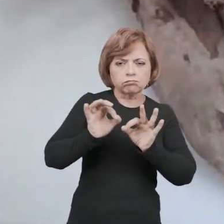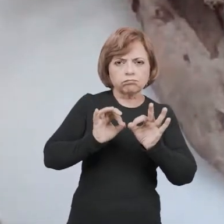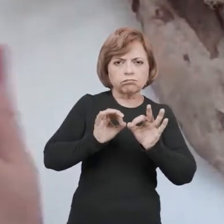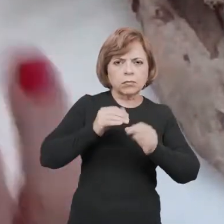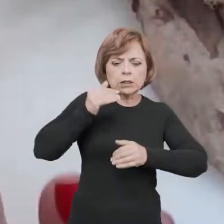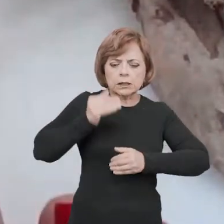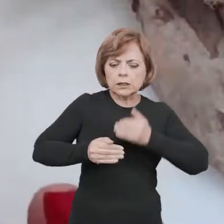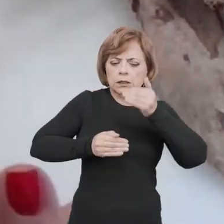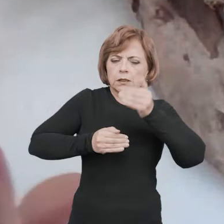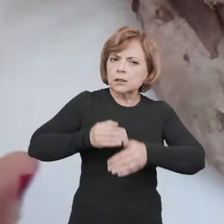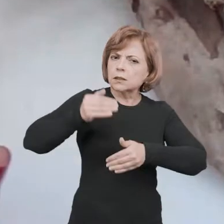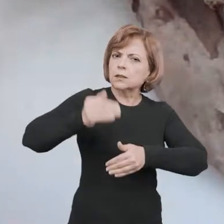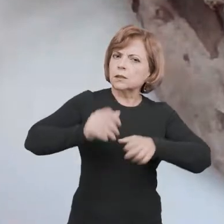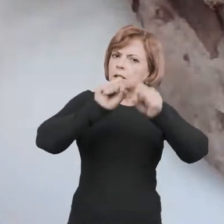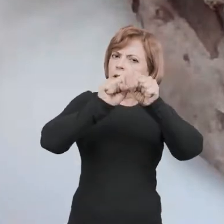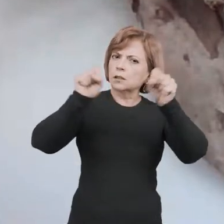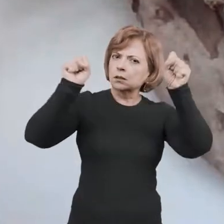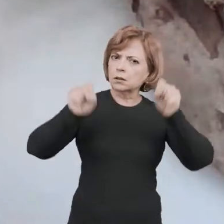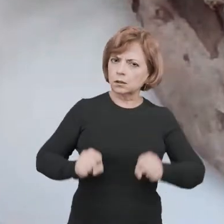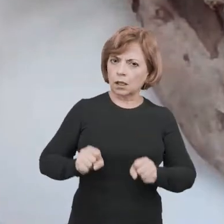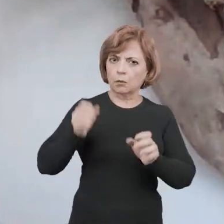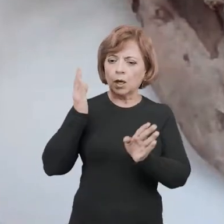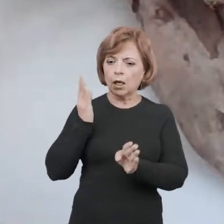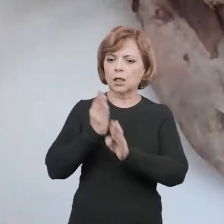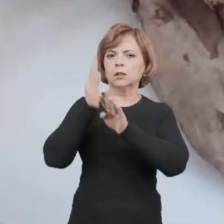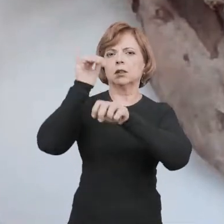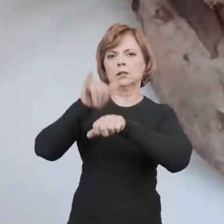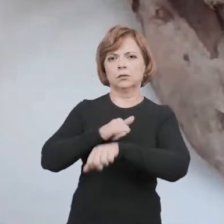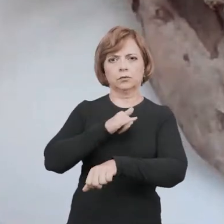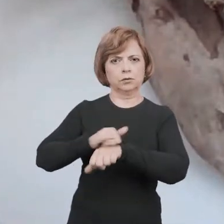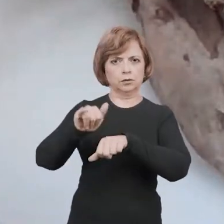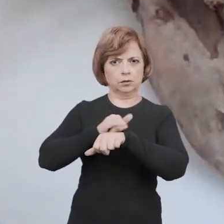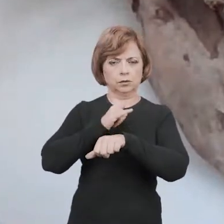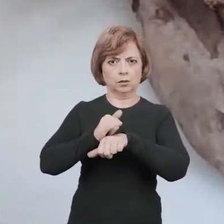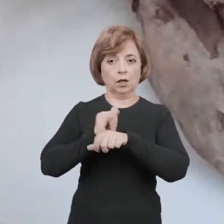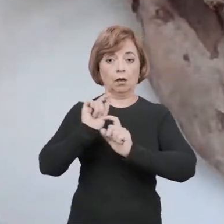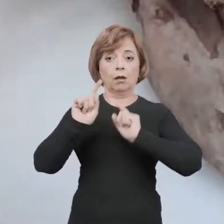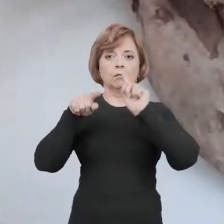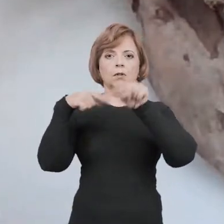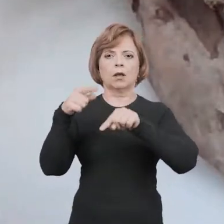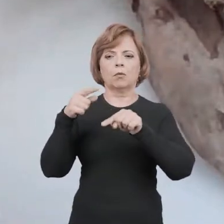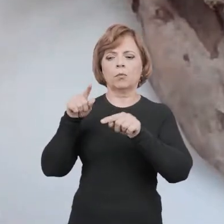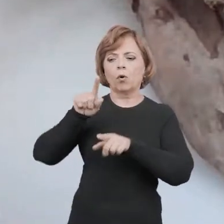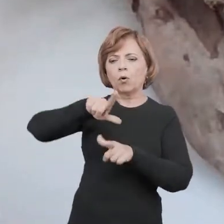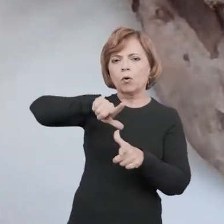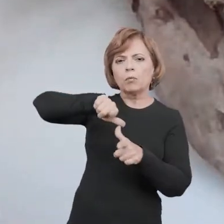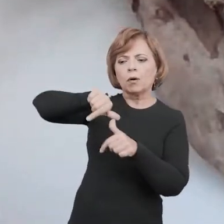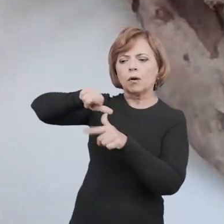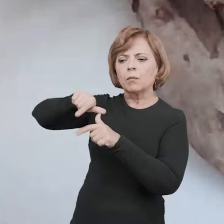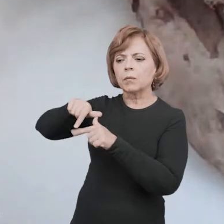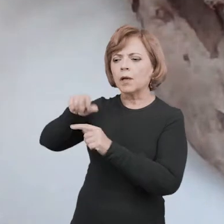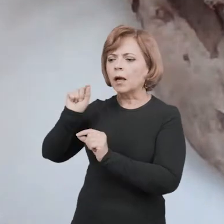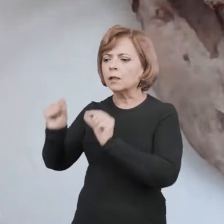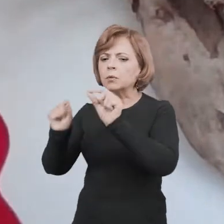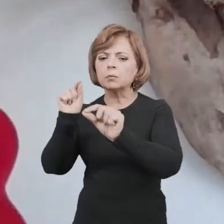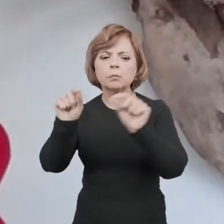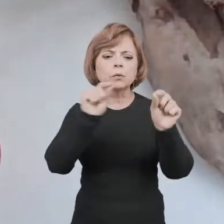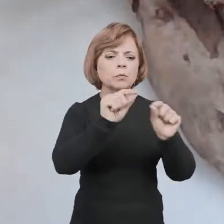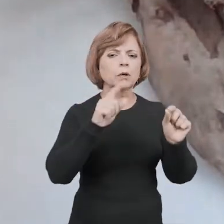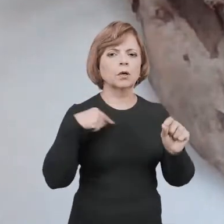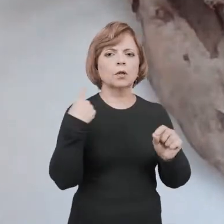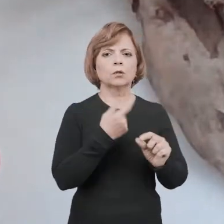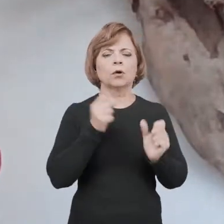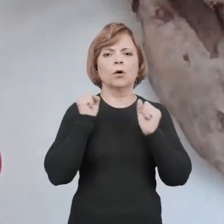elas são identificadas como estratégicas e elas são em seguida mapeadas para que nós